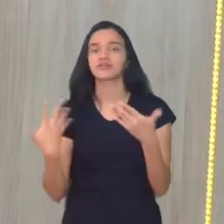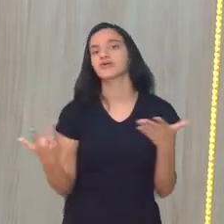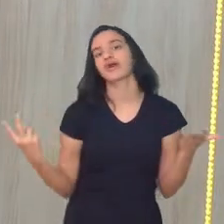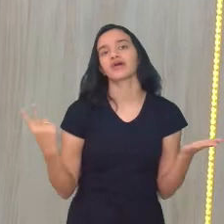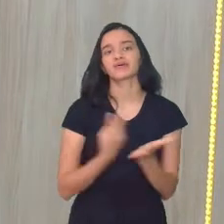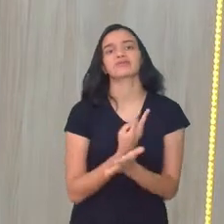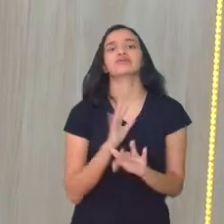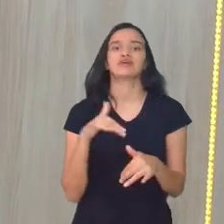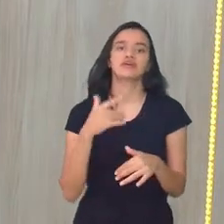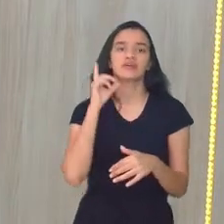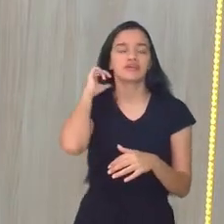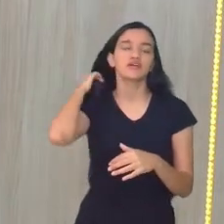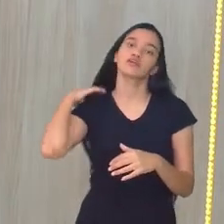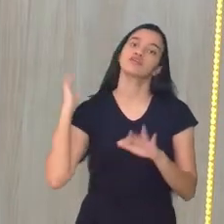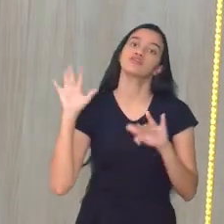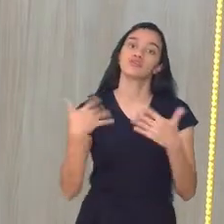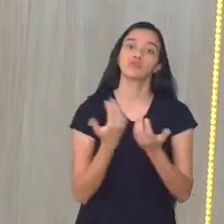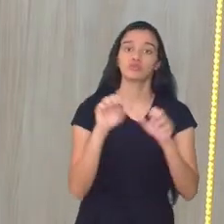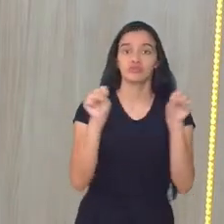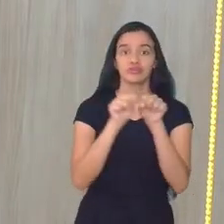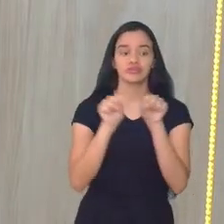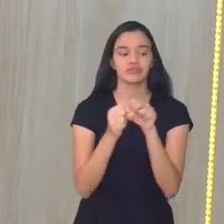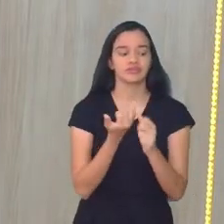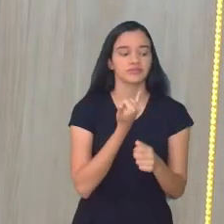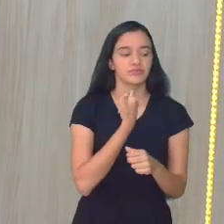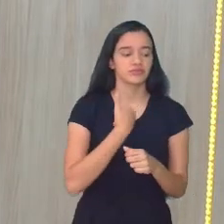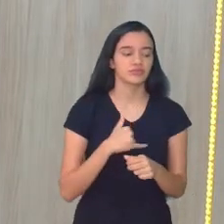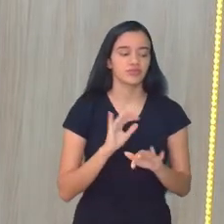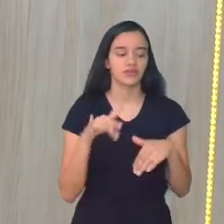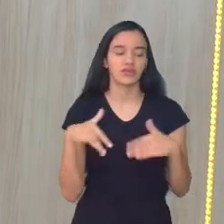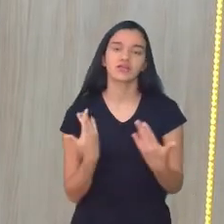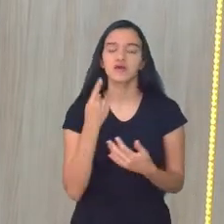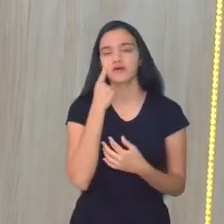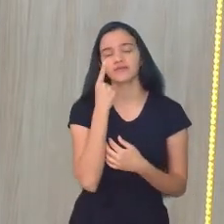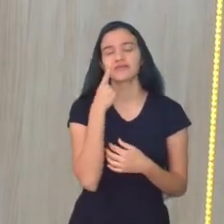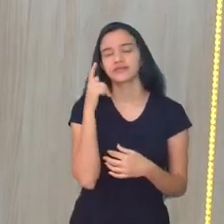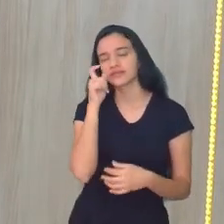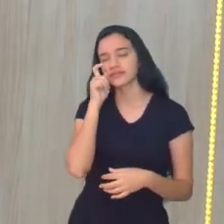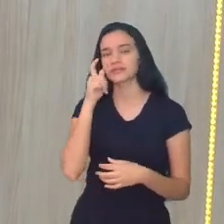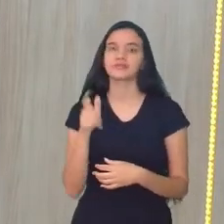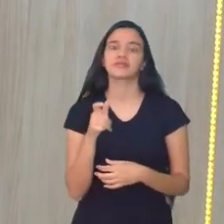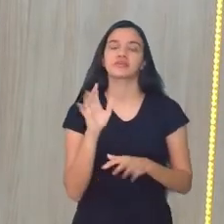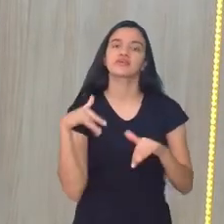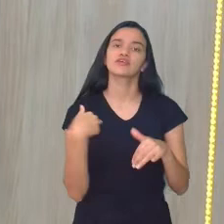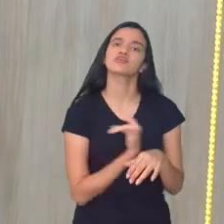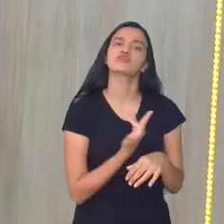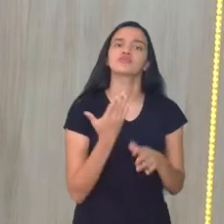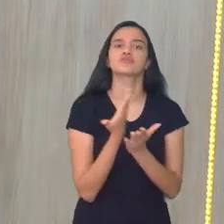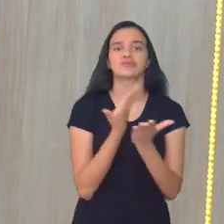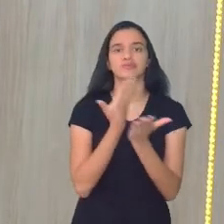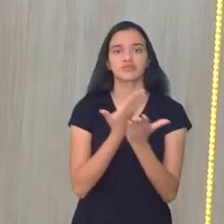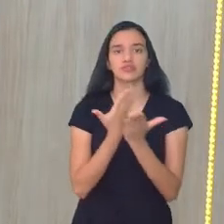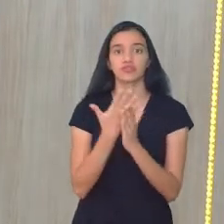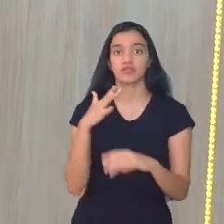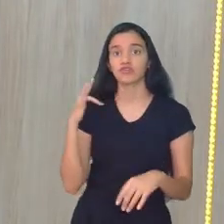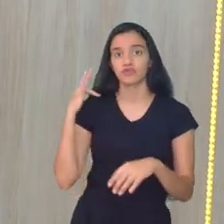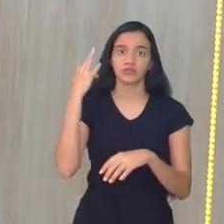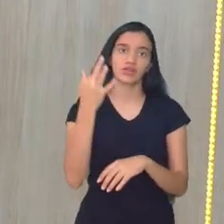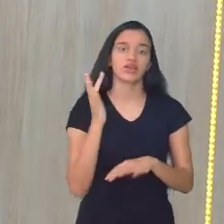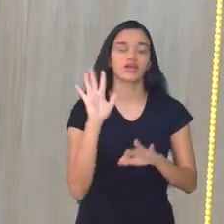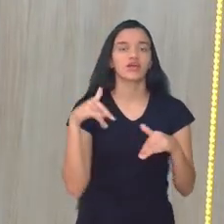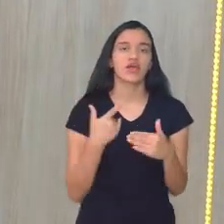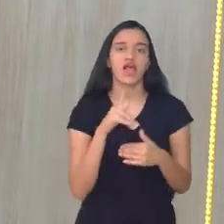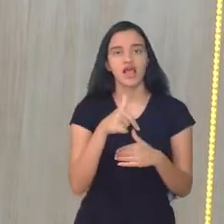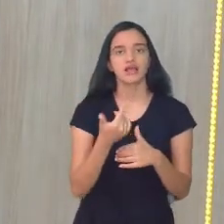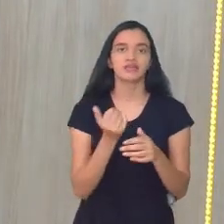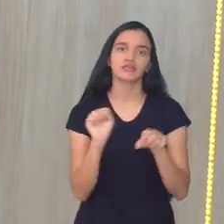acontece, gente, no nosso sistema nervoso periférico. Então, vejam que interessante que nós vamos estudar futuramente essa